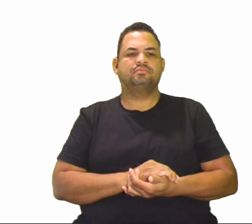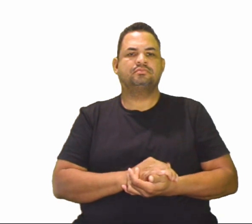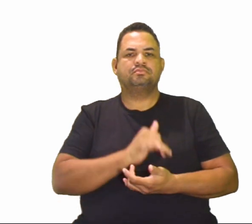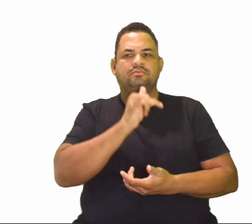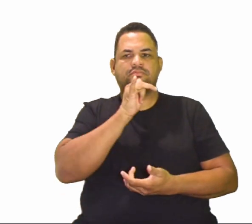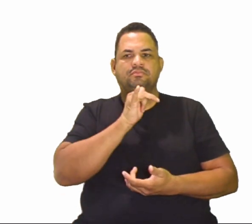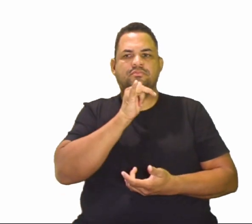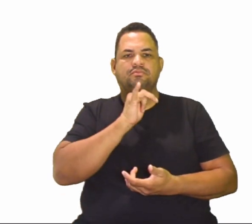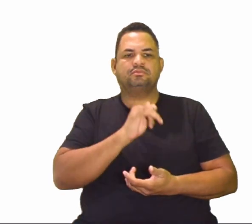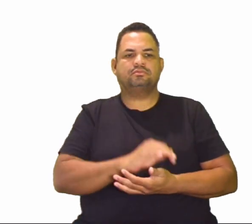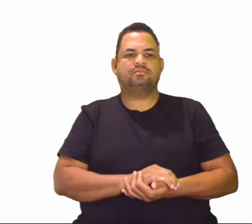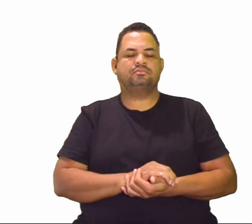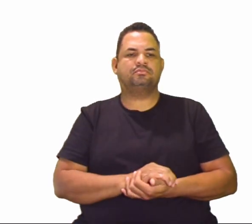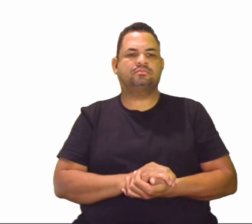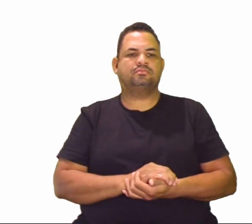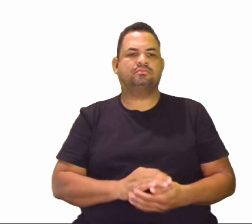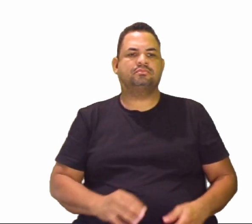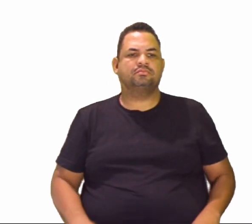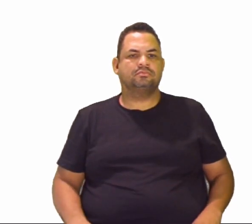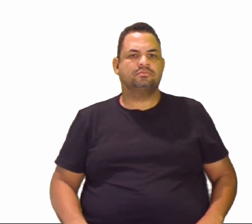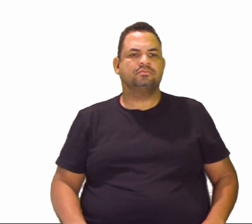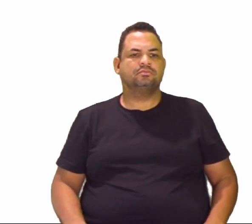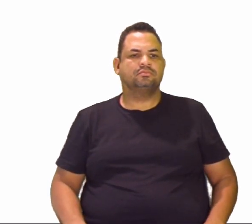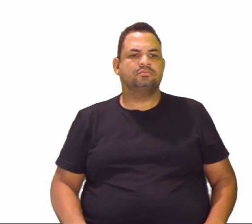Como exemplos, olha só,